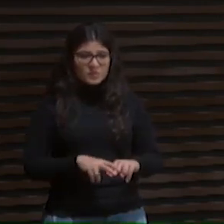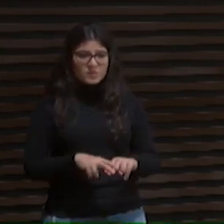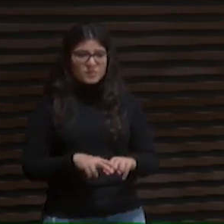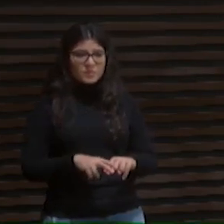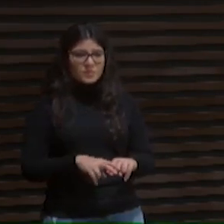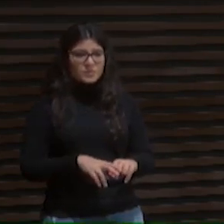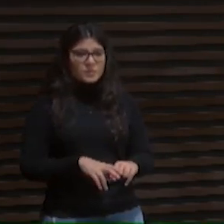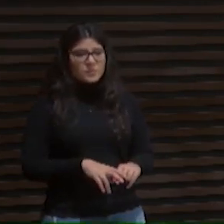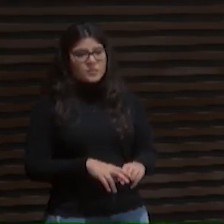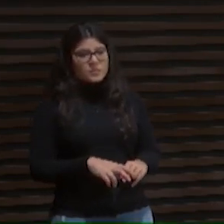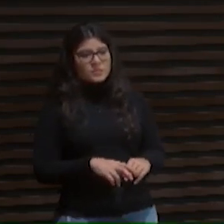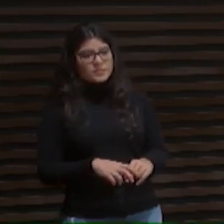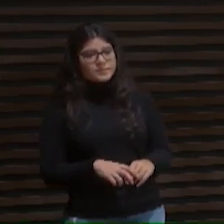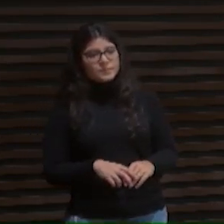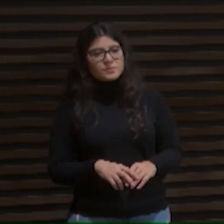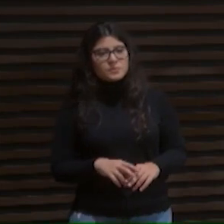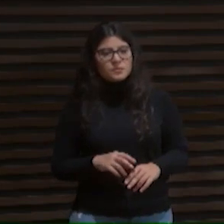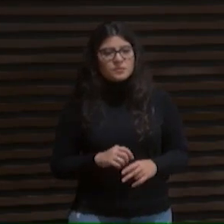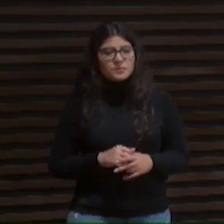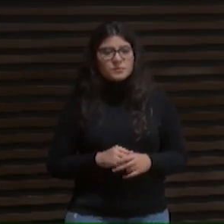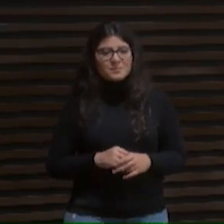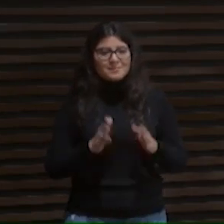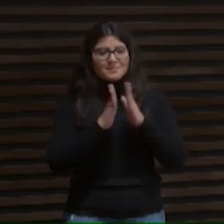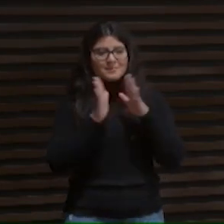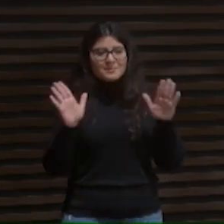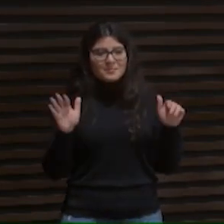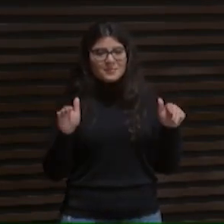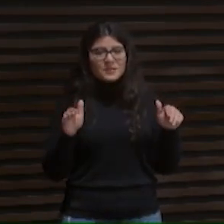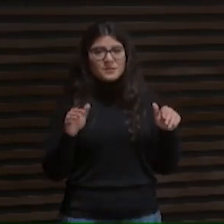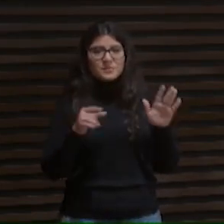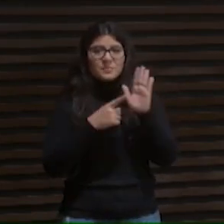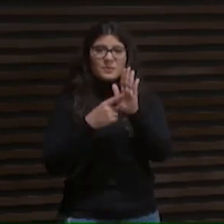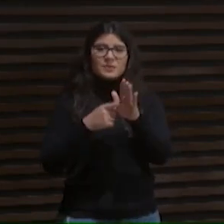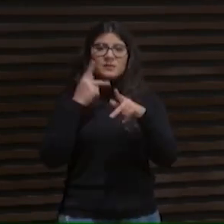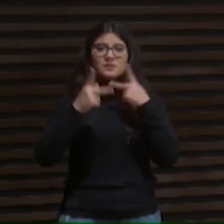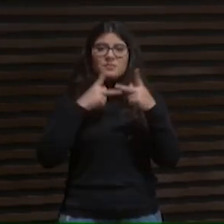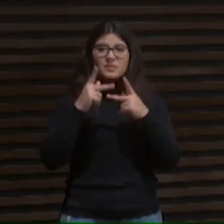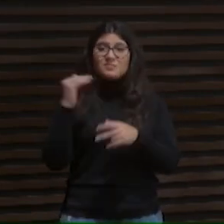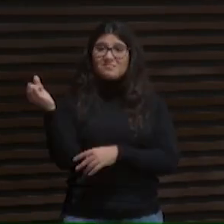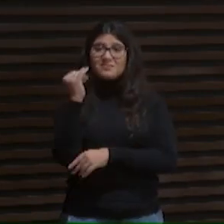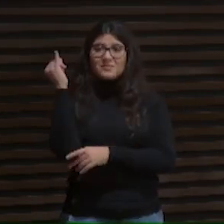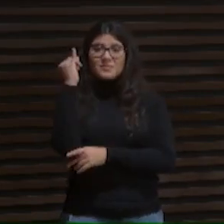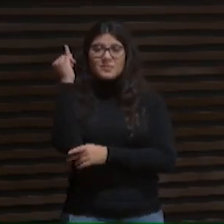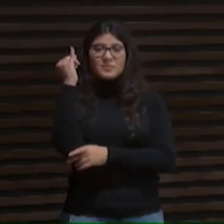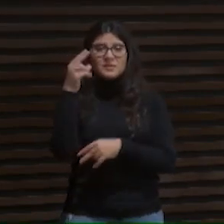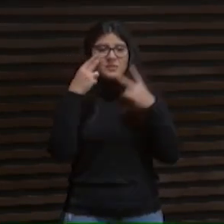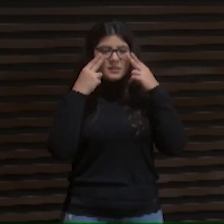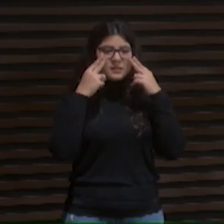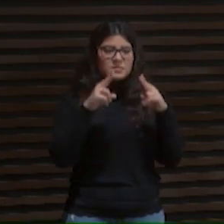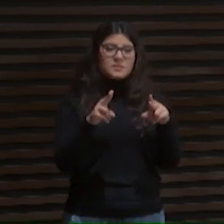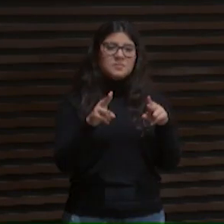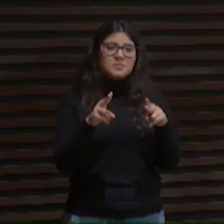sua defesa junto ao Sinédrio, um anjo lhe aparece e diz: importa que testemunhe